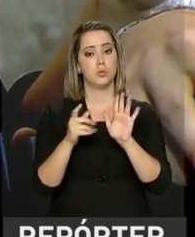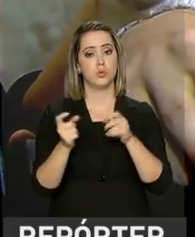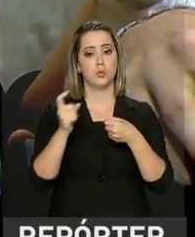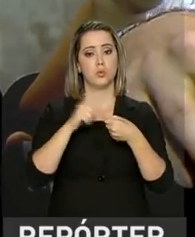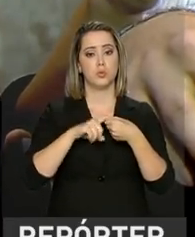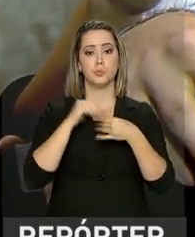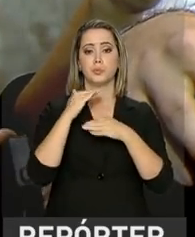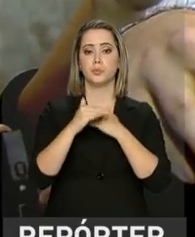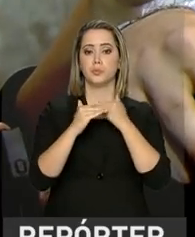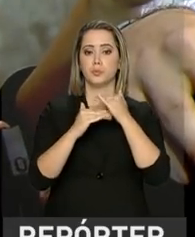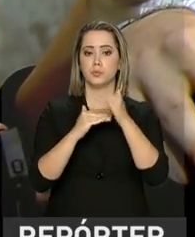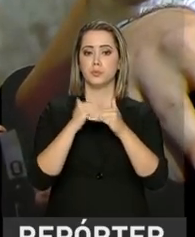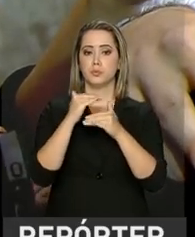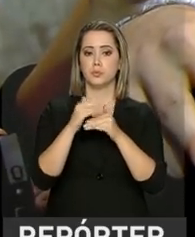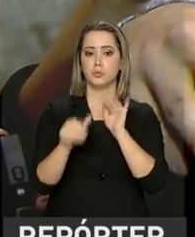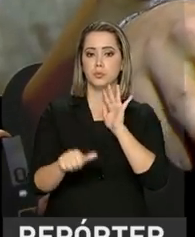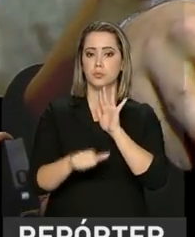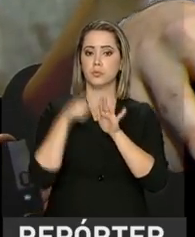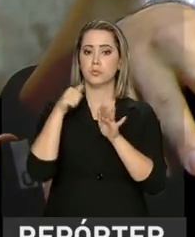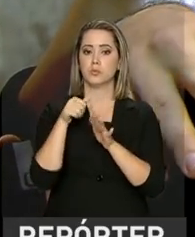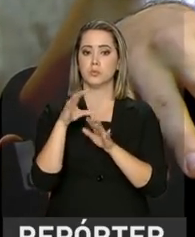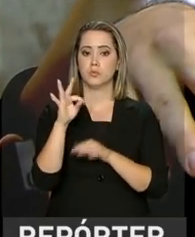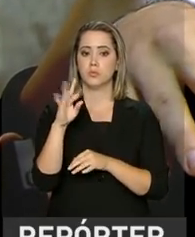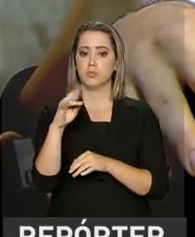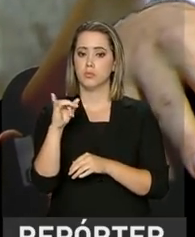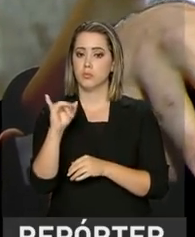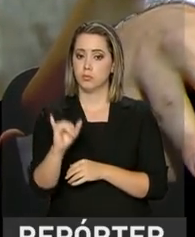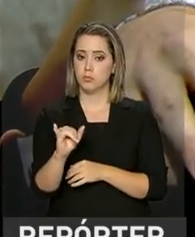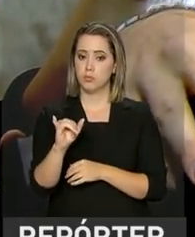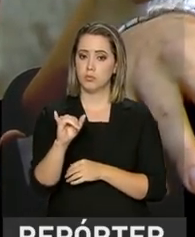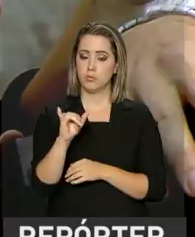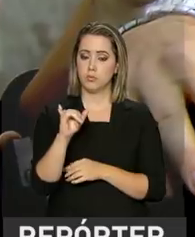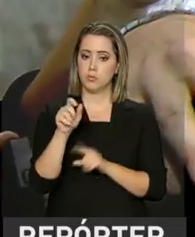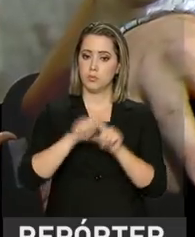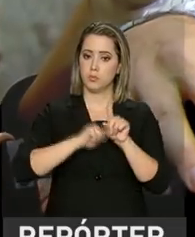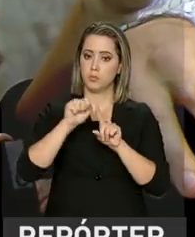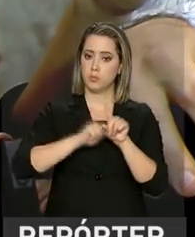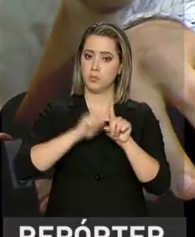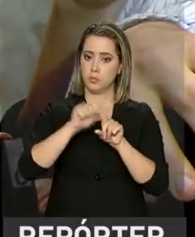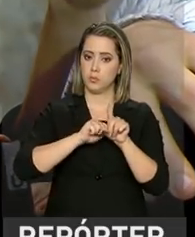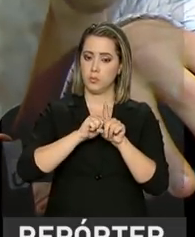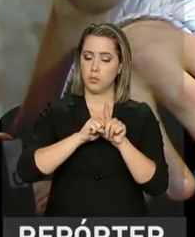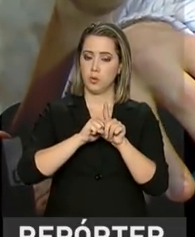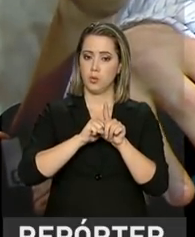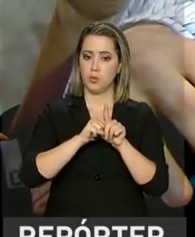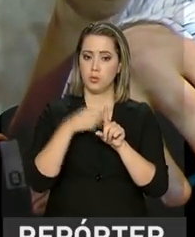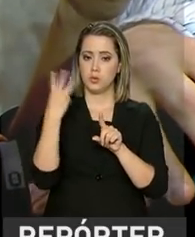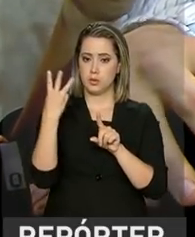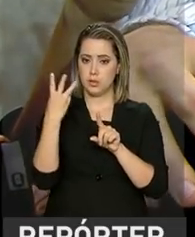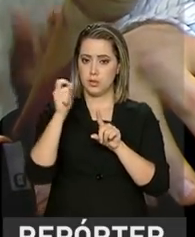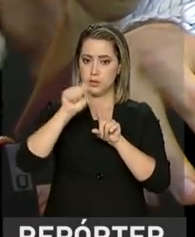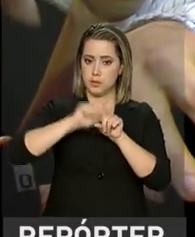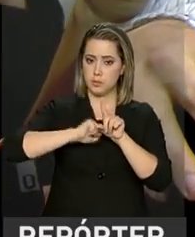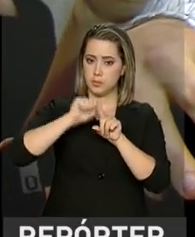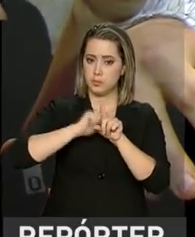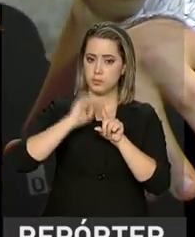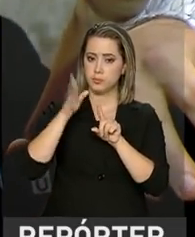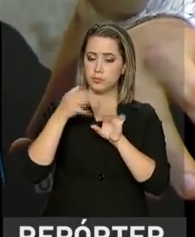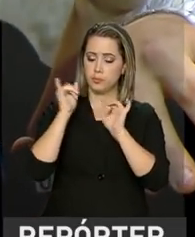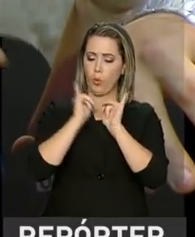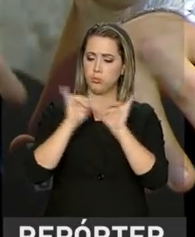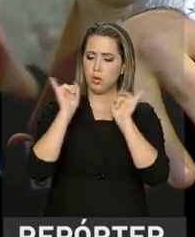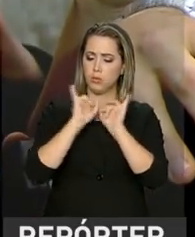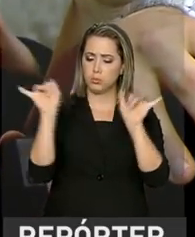brasil no primeiro trimestre já existe a divulgação de uma série de